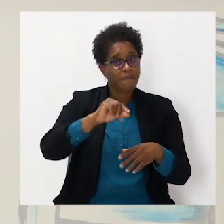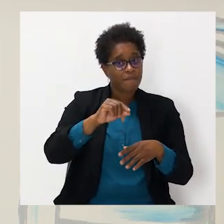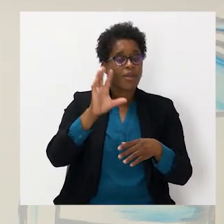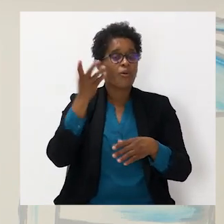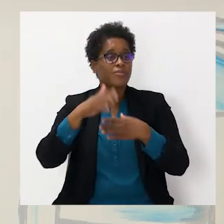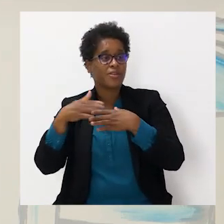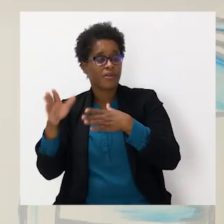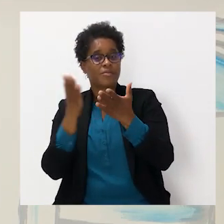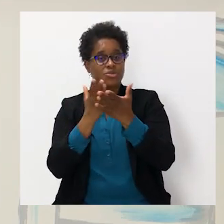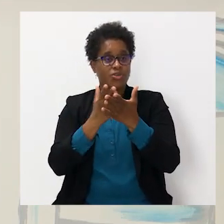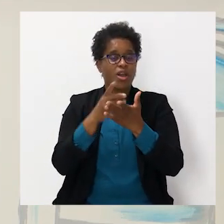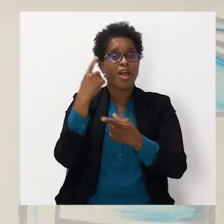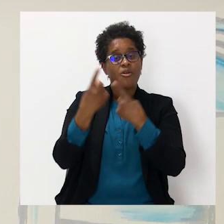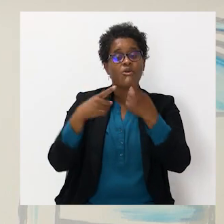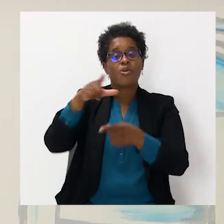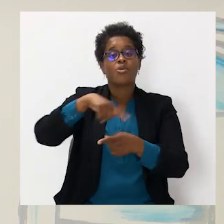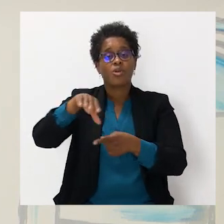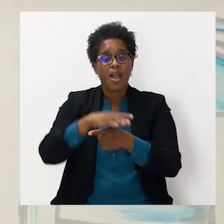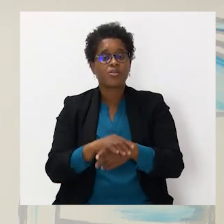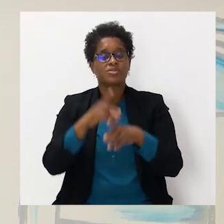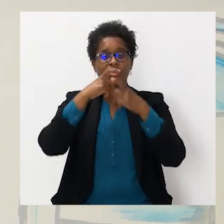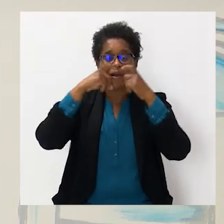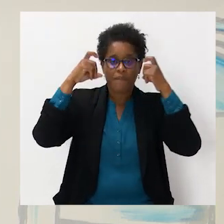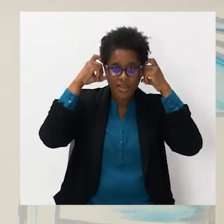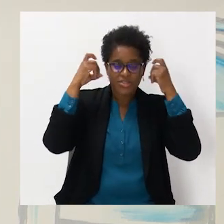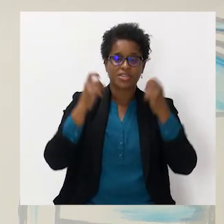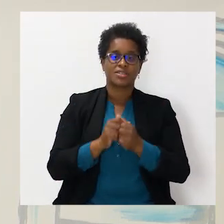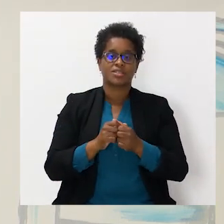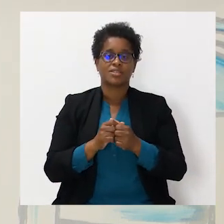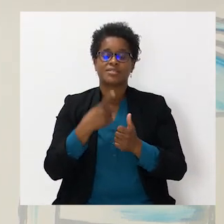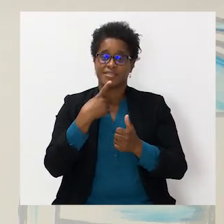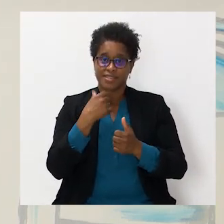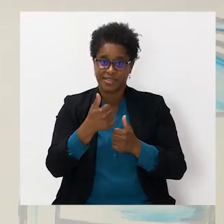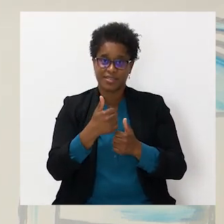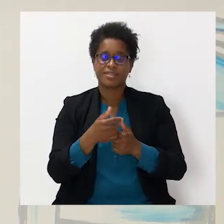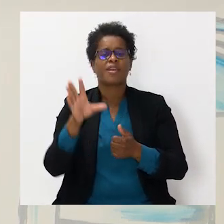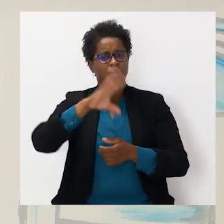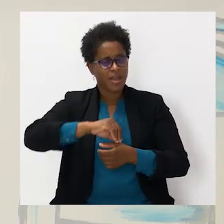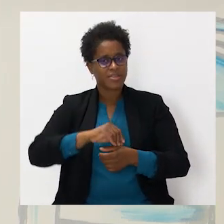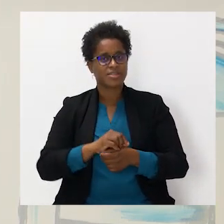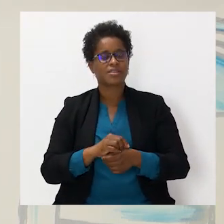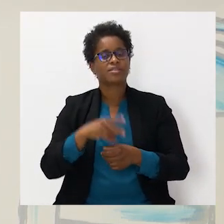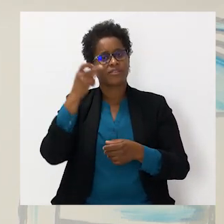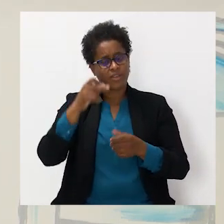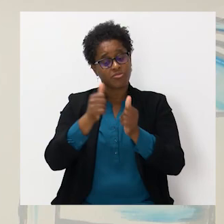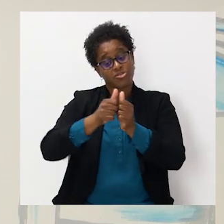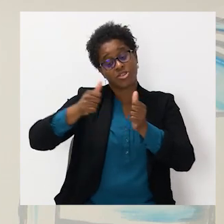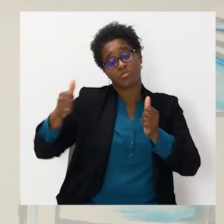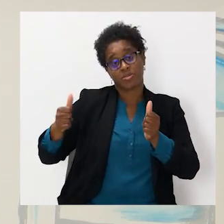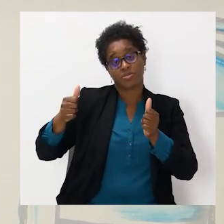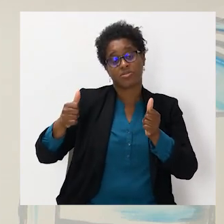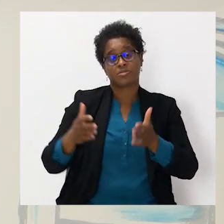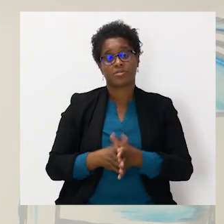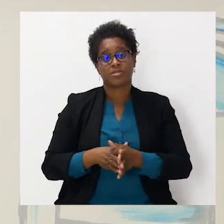para a escola, vão a algum lugar, usar as máscaras, certo? E mais, manter